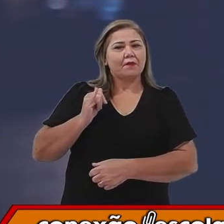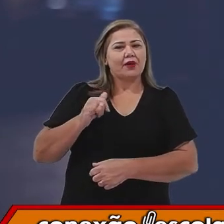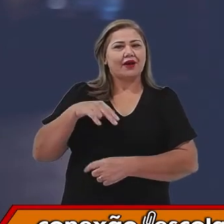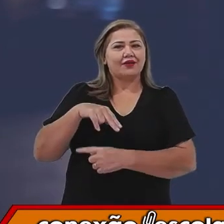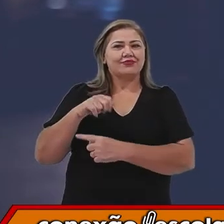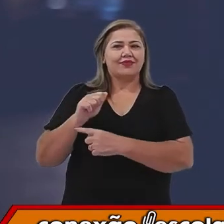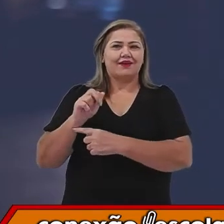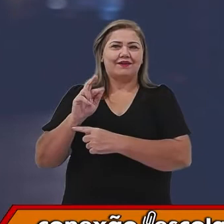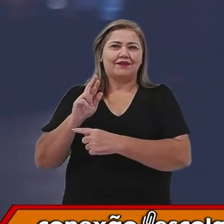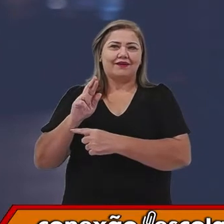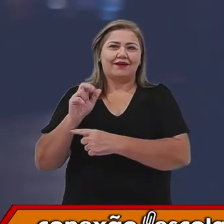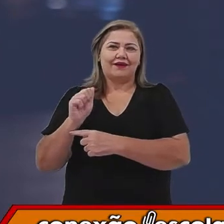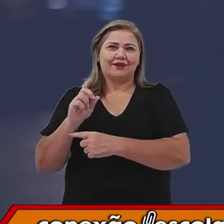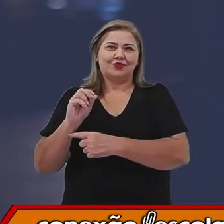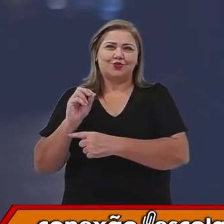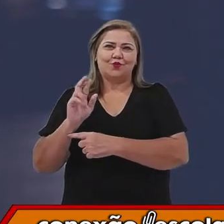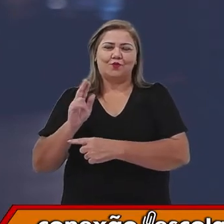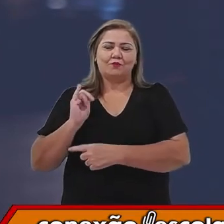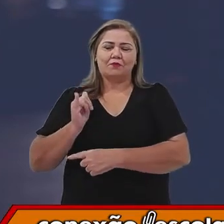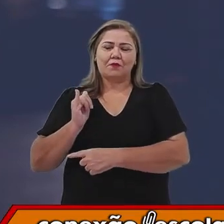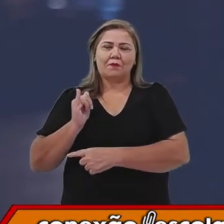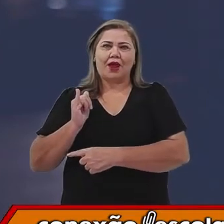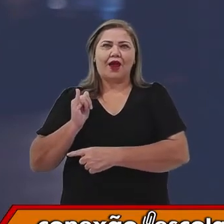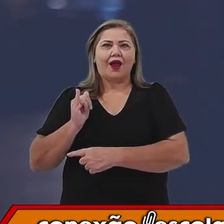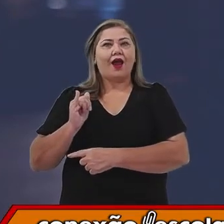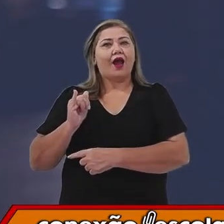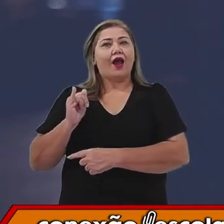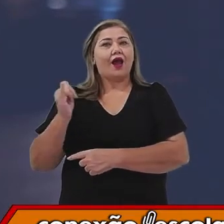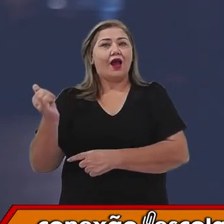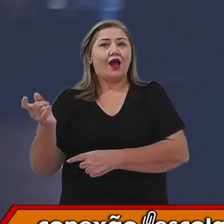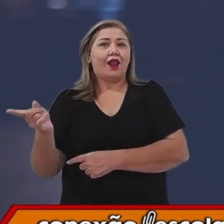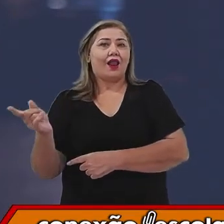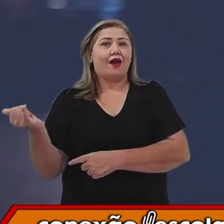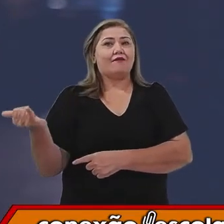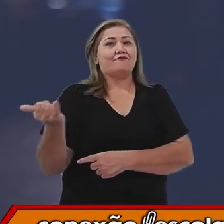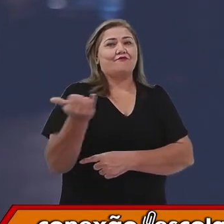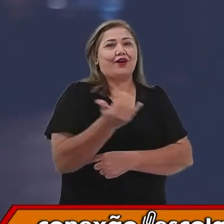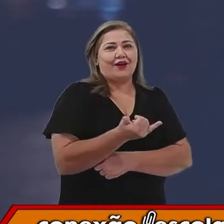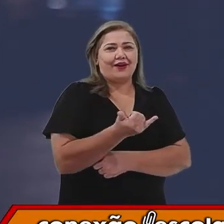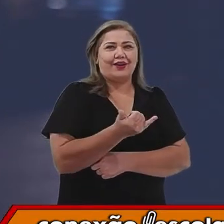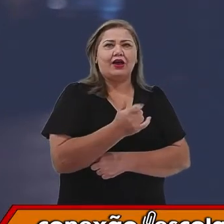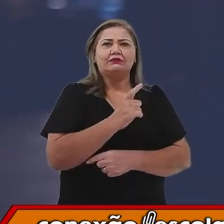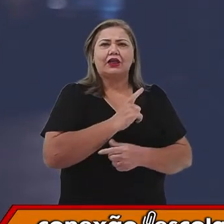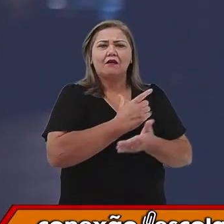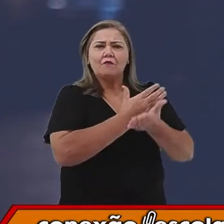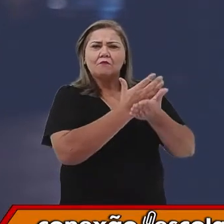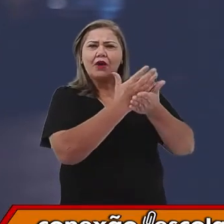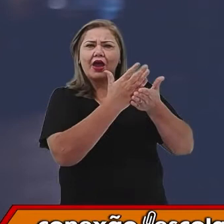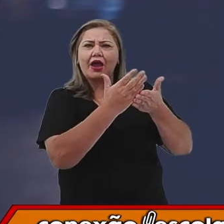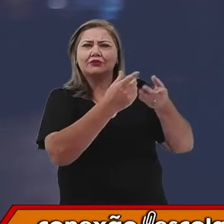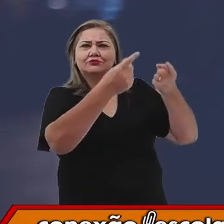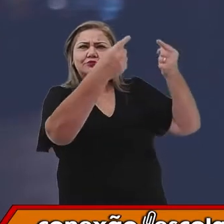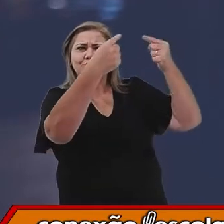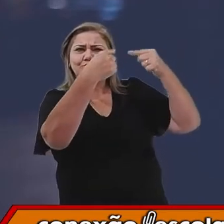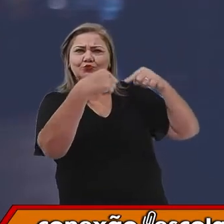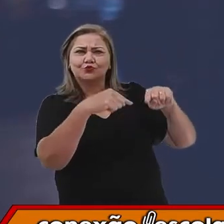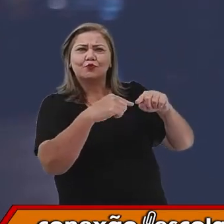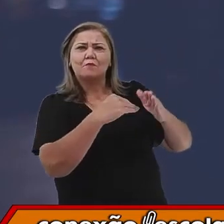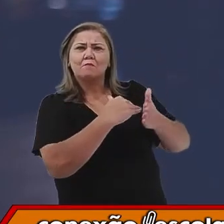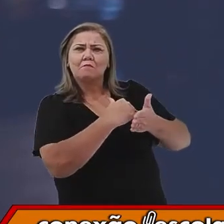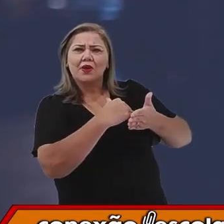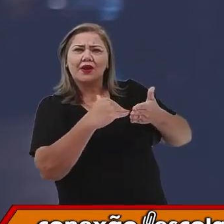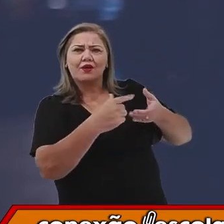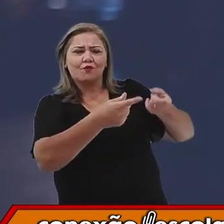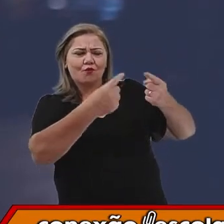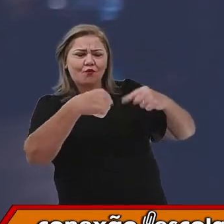interessante, ele pode aparecer tanto no início quanto no final da fala do personagem, e em alguns textos aparece até no meio,